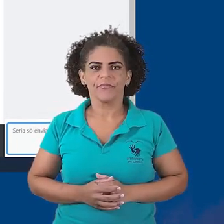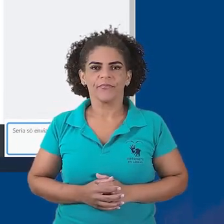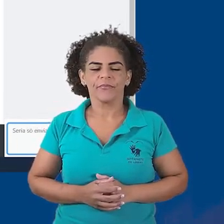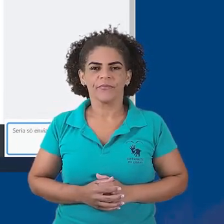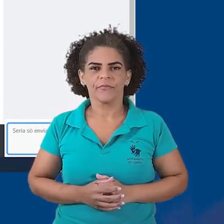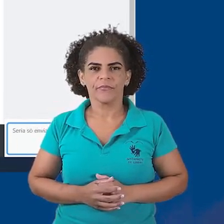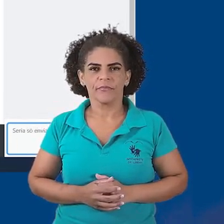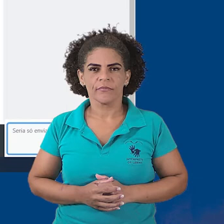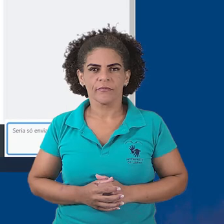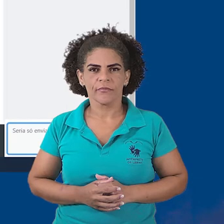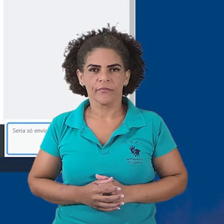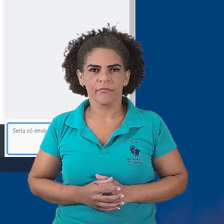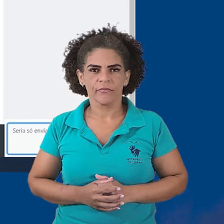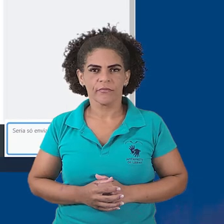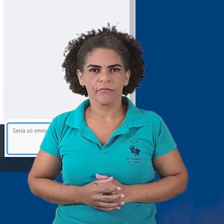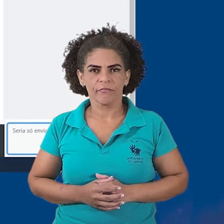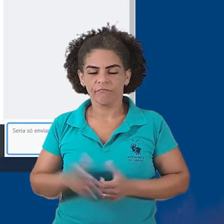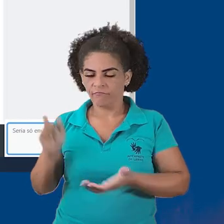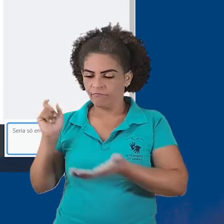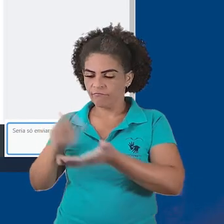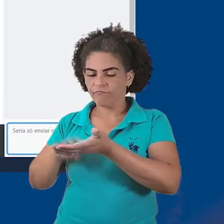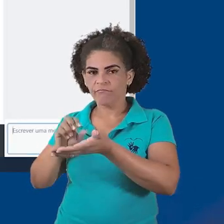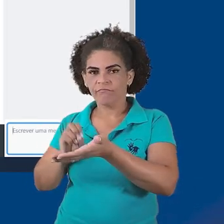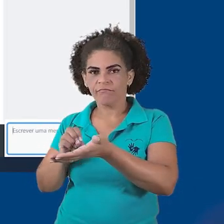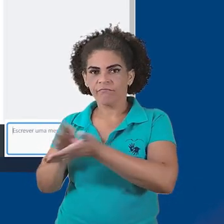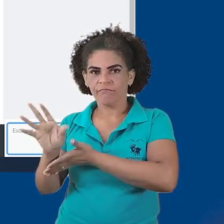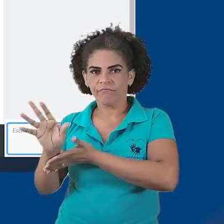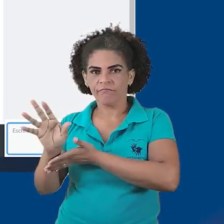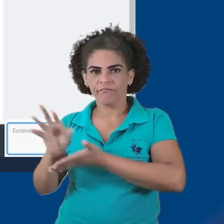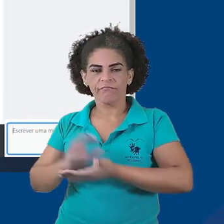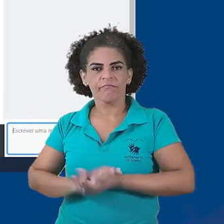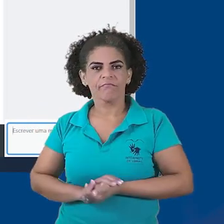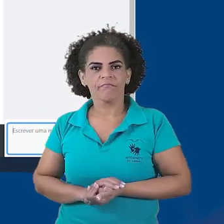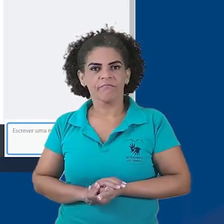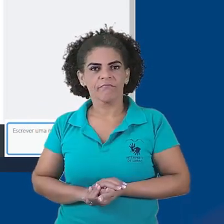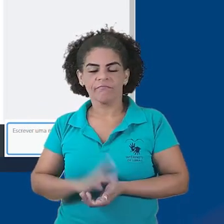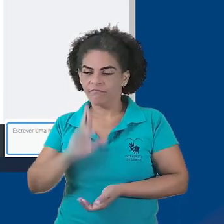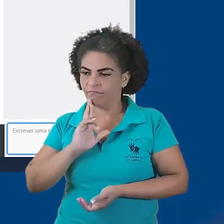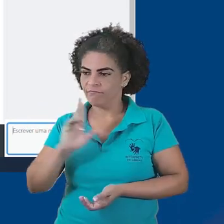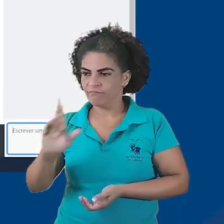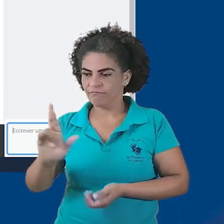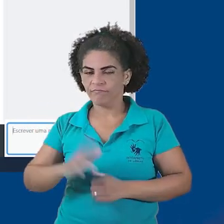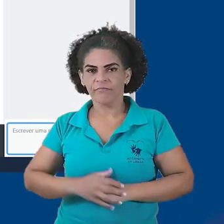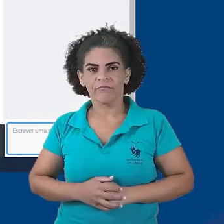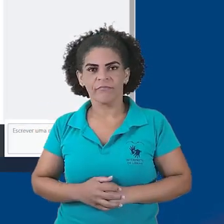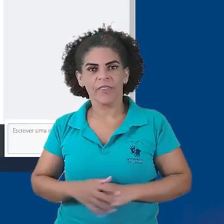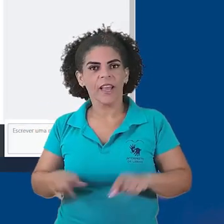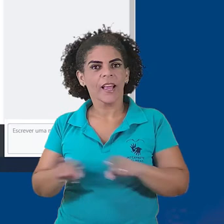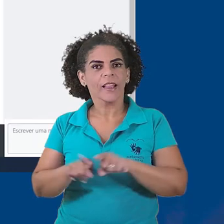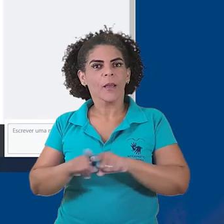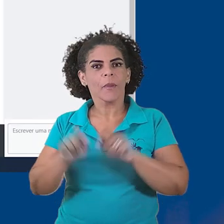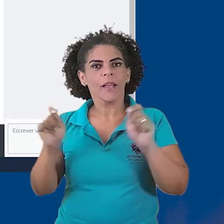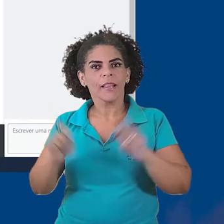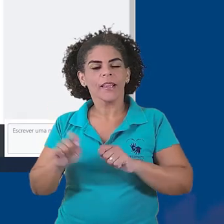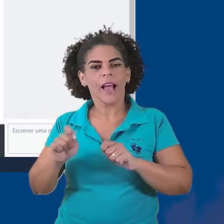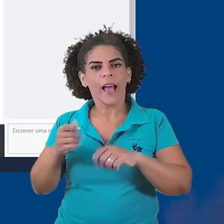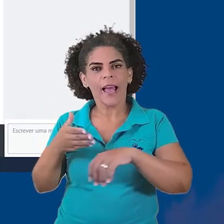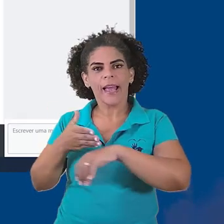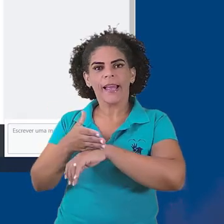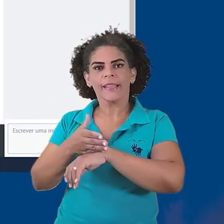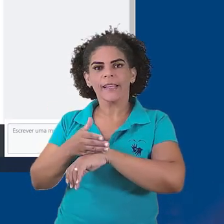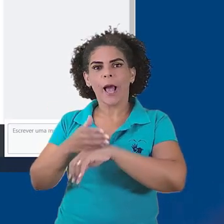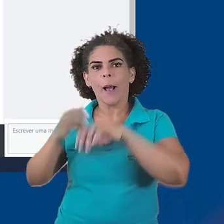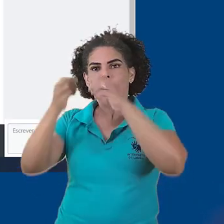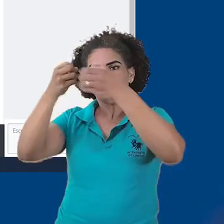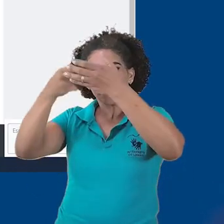Um exemplo de resposta. Clicamos no botão Enviar para enviar uma resposta. Também é possível acessar